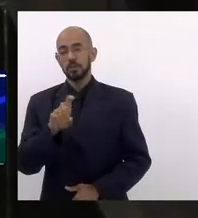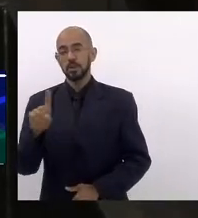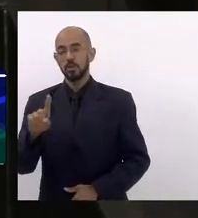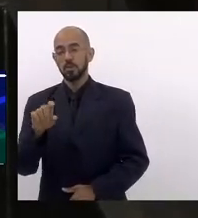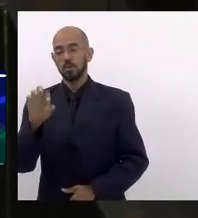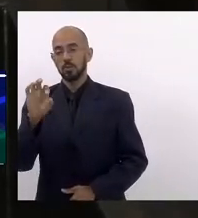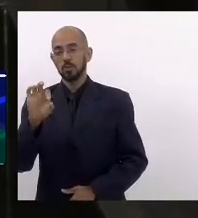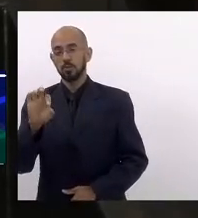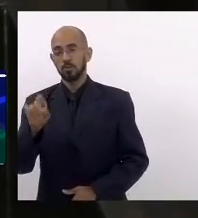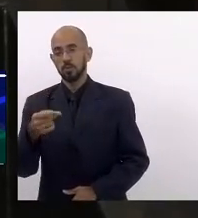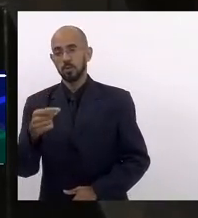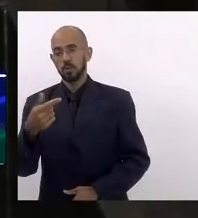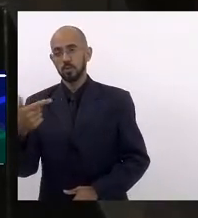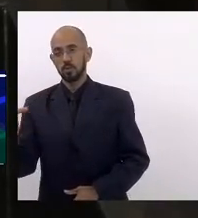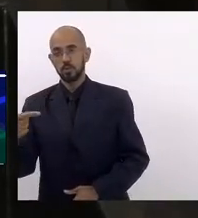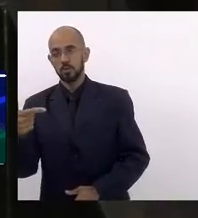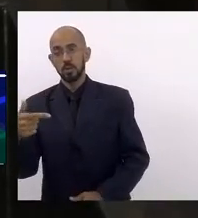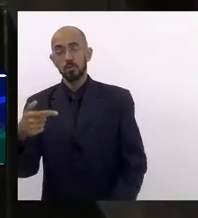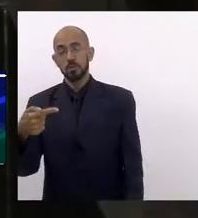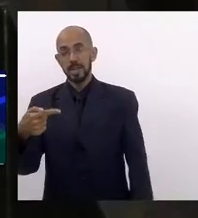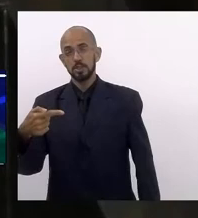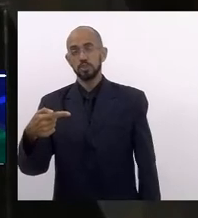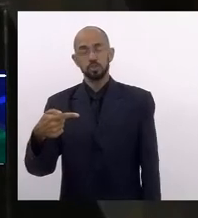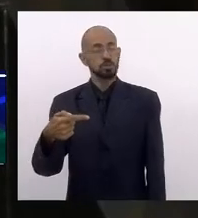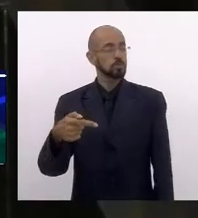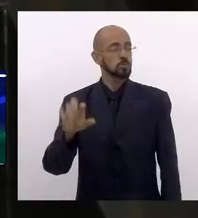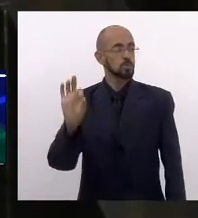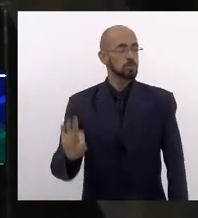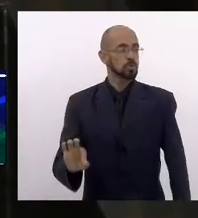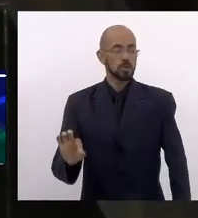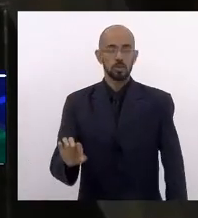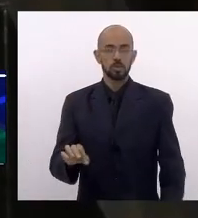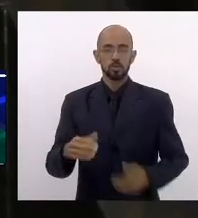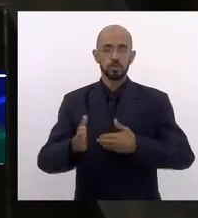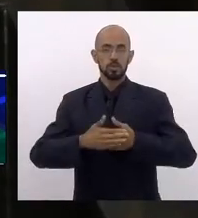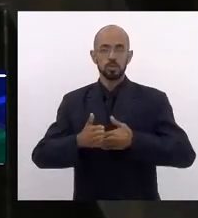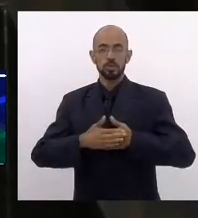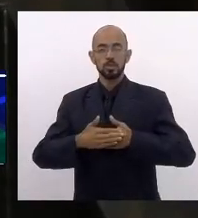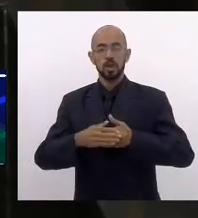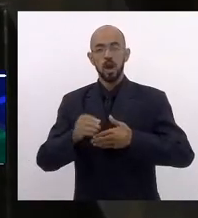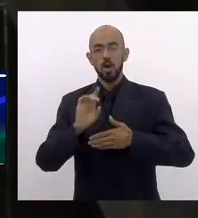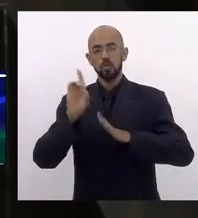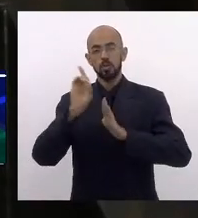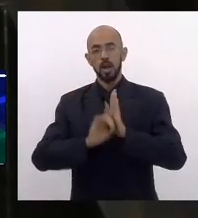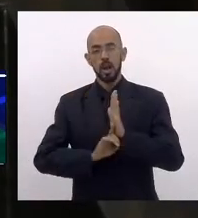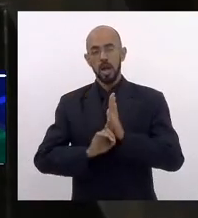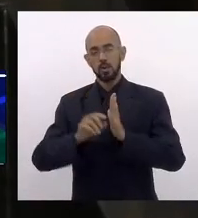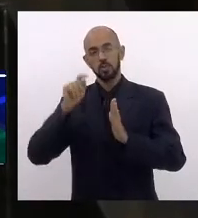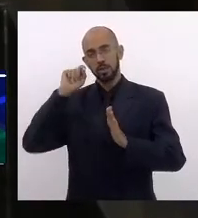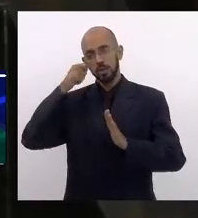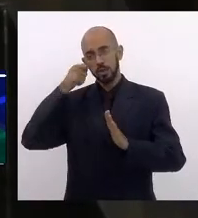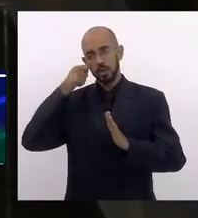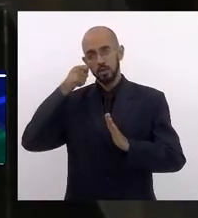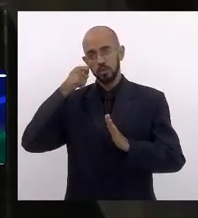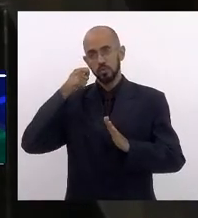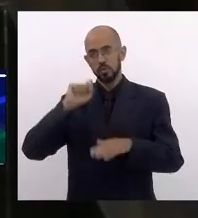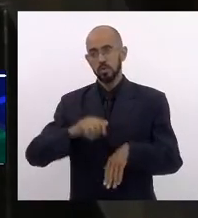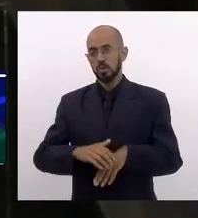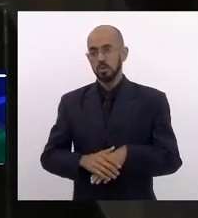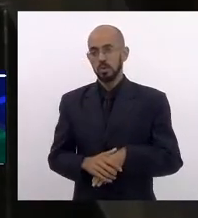51,2%, se não me engano, 51,7%, perdão, que se autodeclaram negros ou negras no Rio de Janeiro, olha o salto que